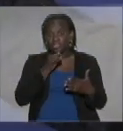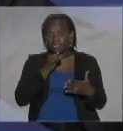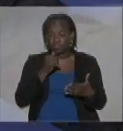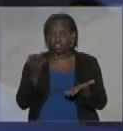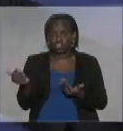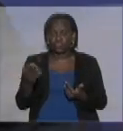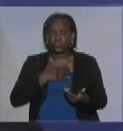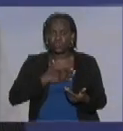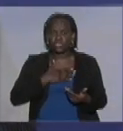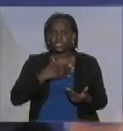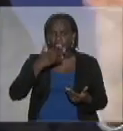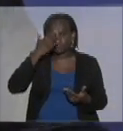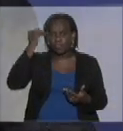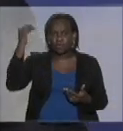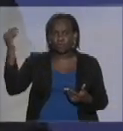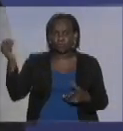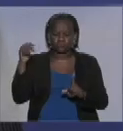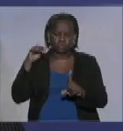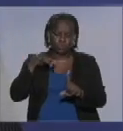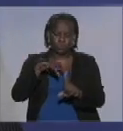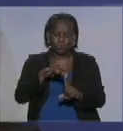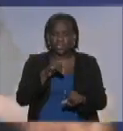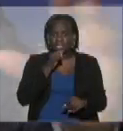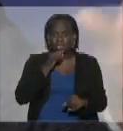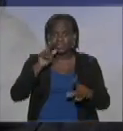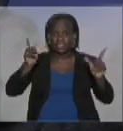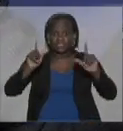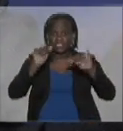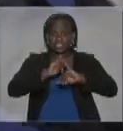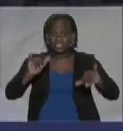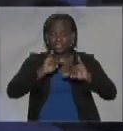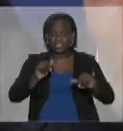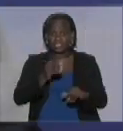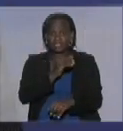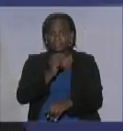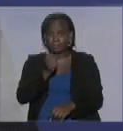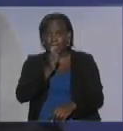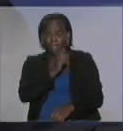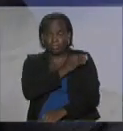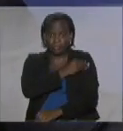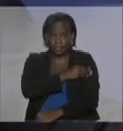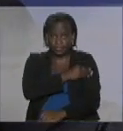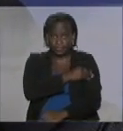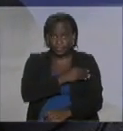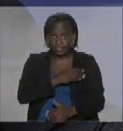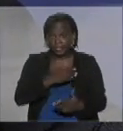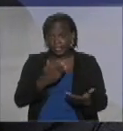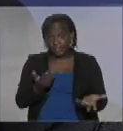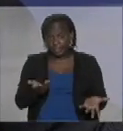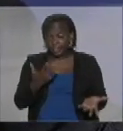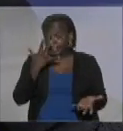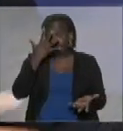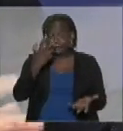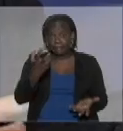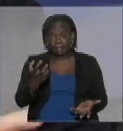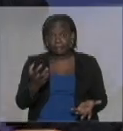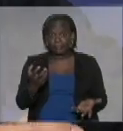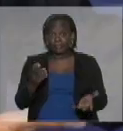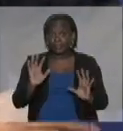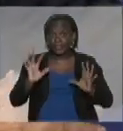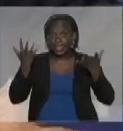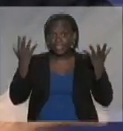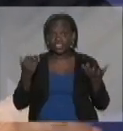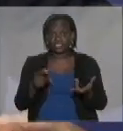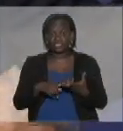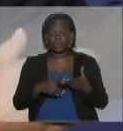ídolos dos jovens. Fica difícil, porque, por exemplo, propaganda de bebida, né, de álcool, são os atrativos,